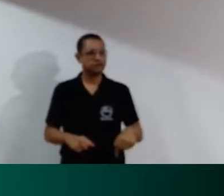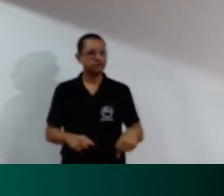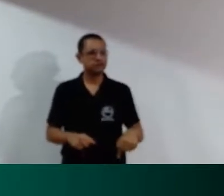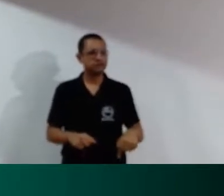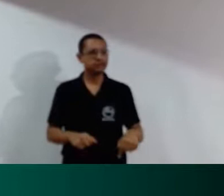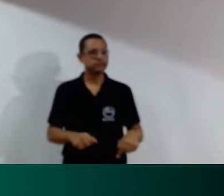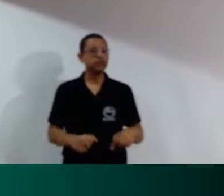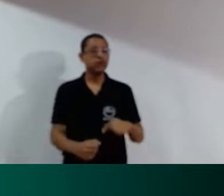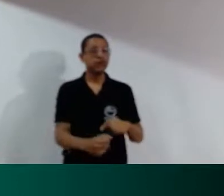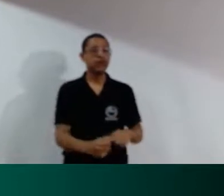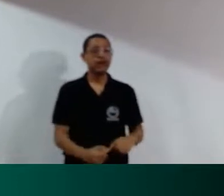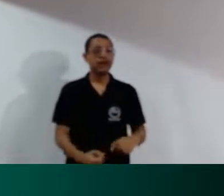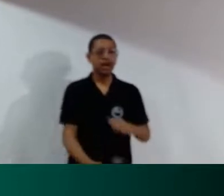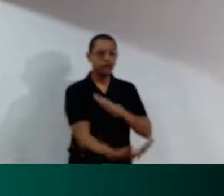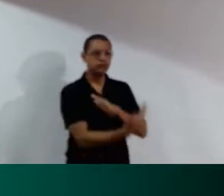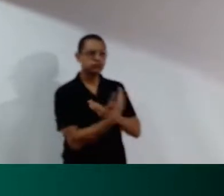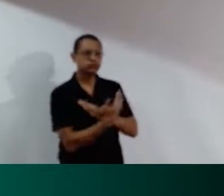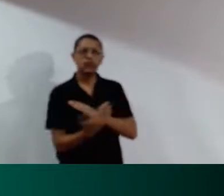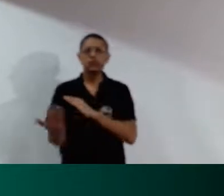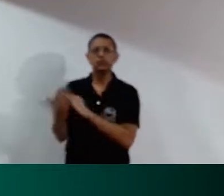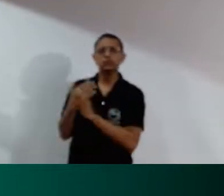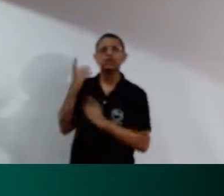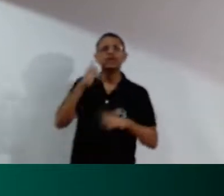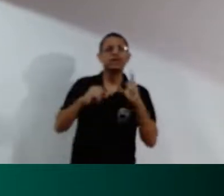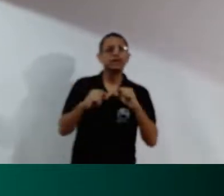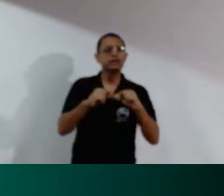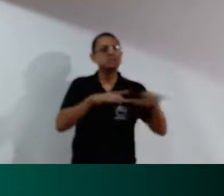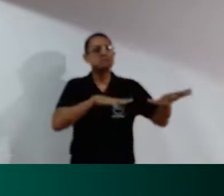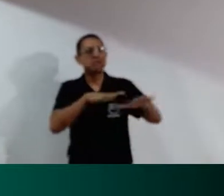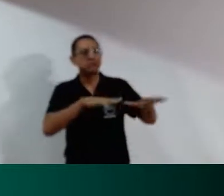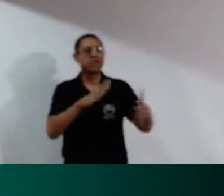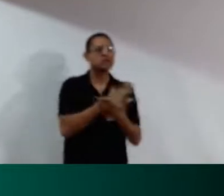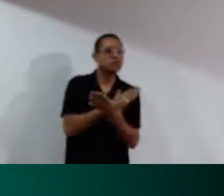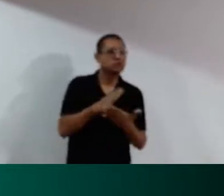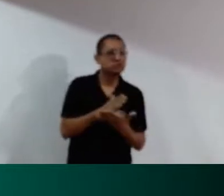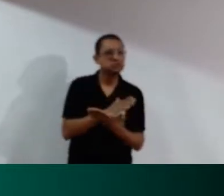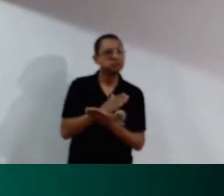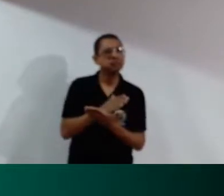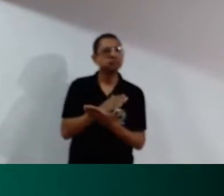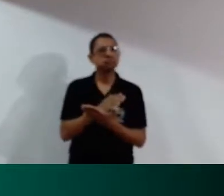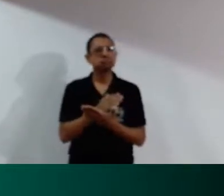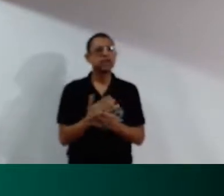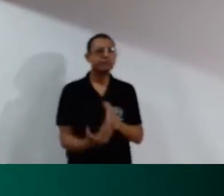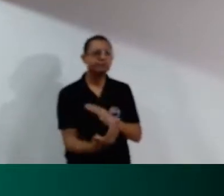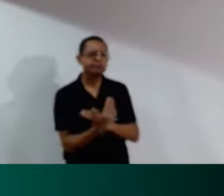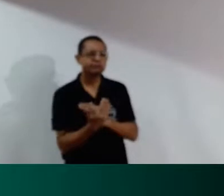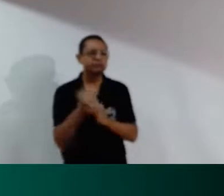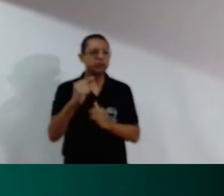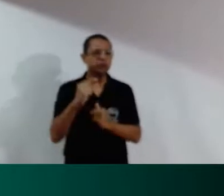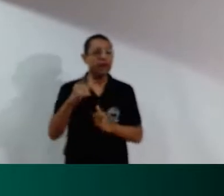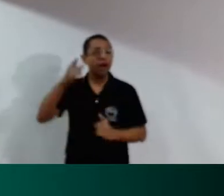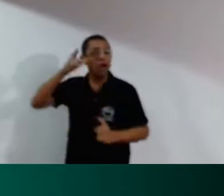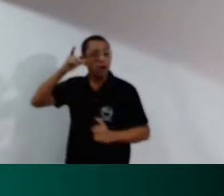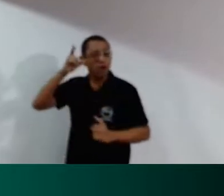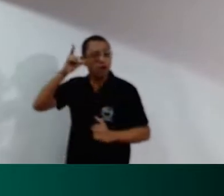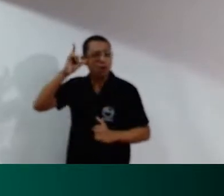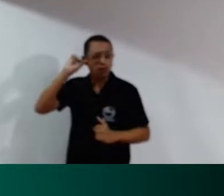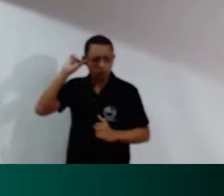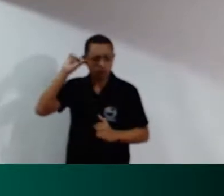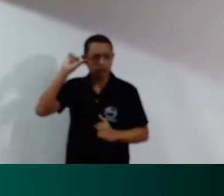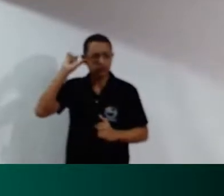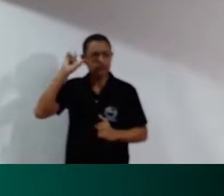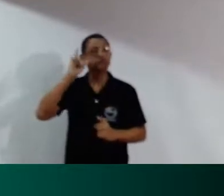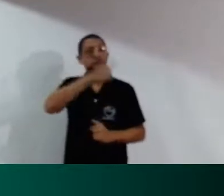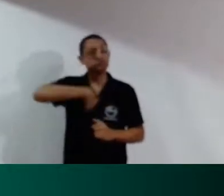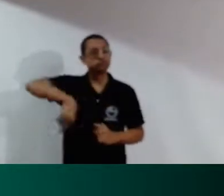só com ajuda do movimento com o apoia-se conquista uma ajuda institucional nós entregamos ontem ontem